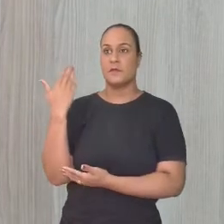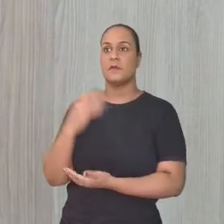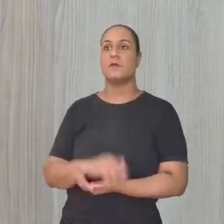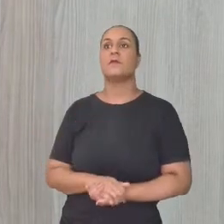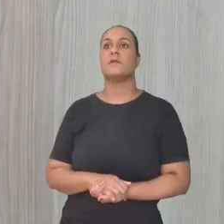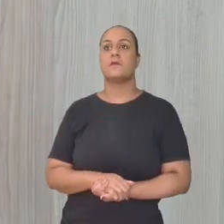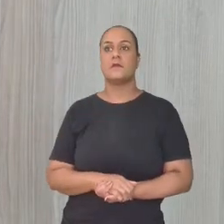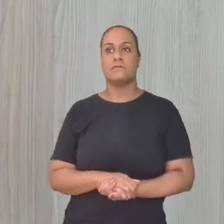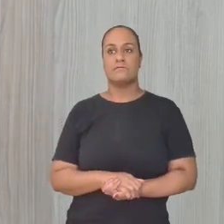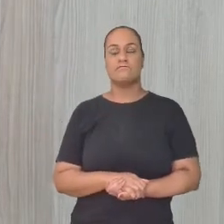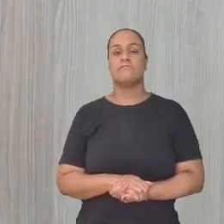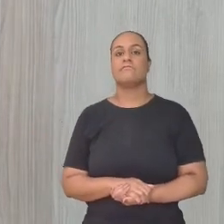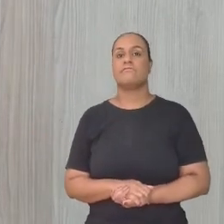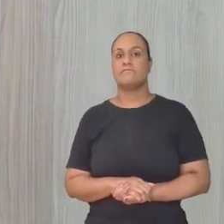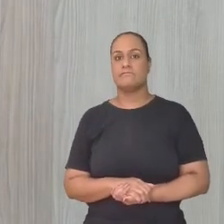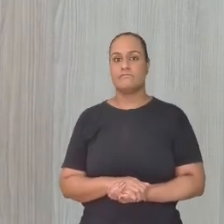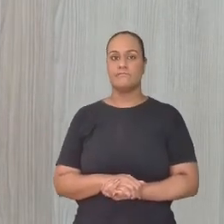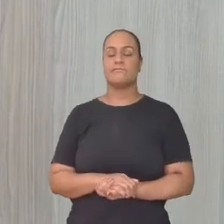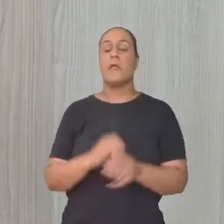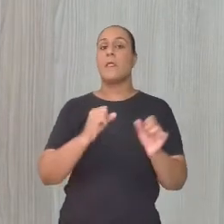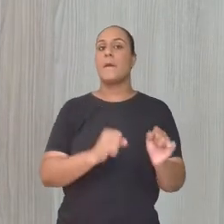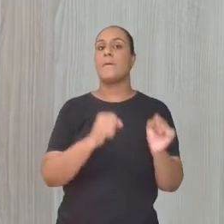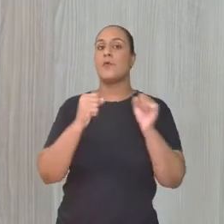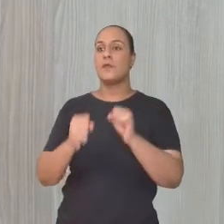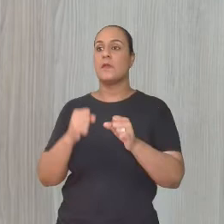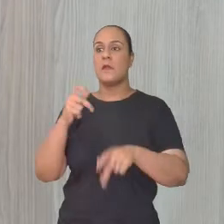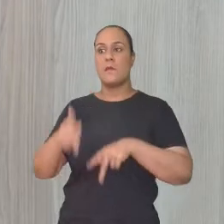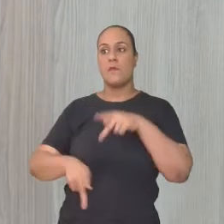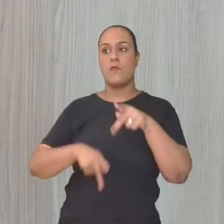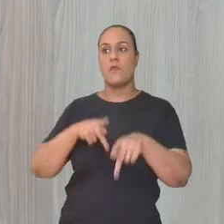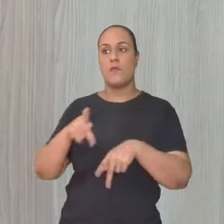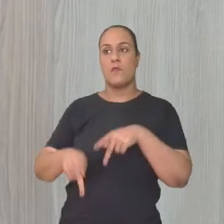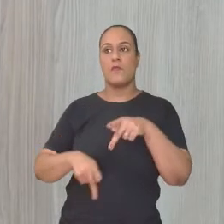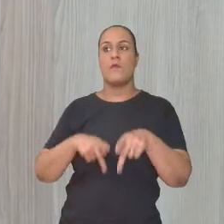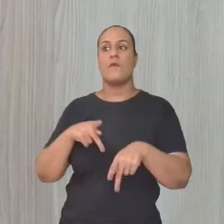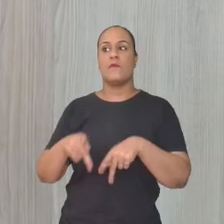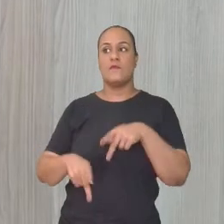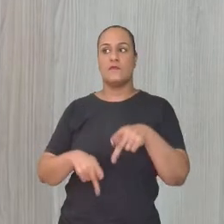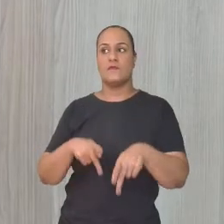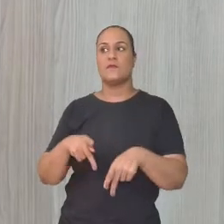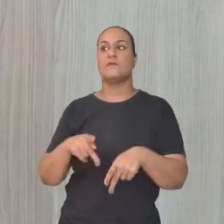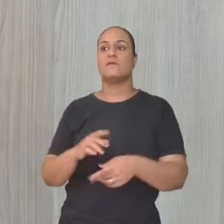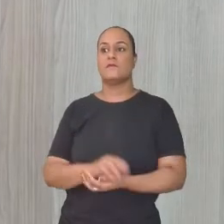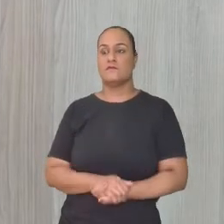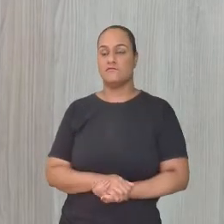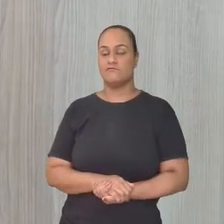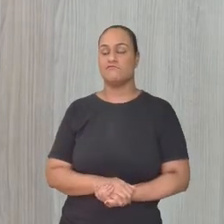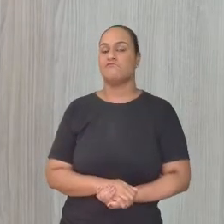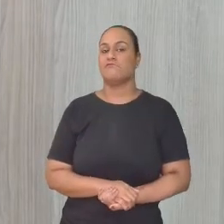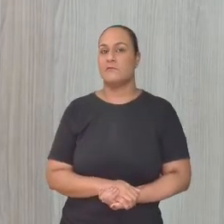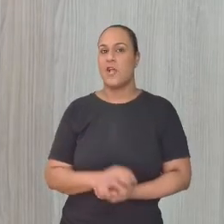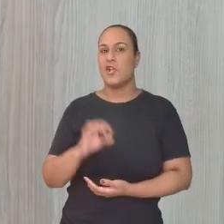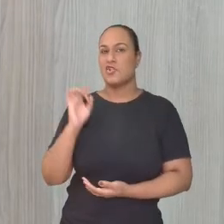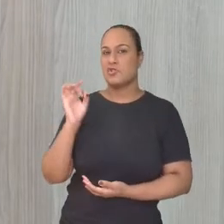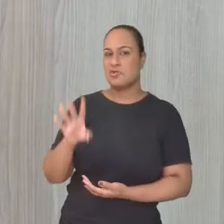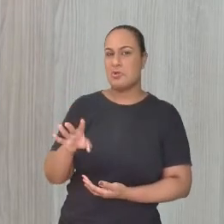dá o poder ao povo, né? Quebrar aquele padrão da monarquia que só fez explorar o povo,